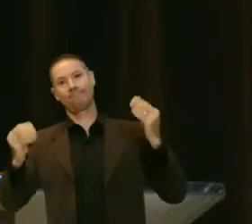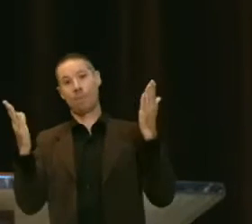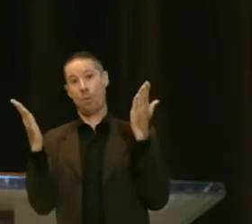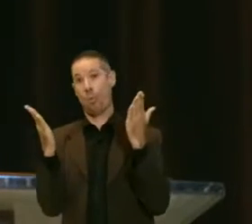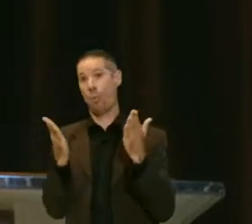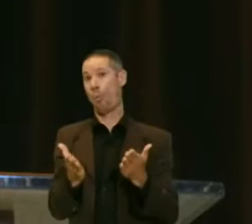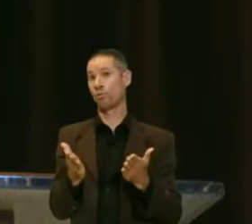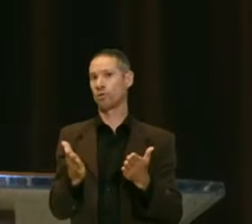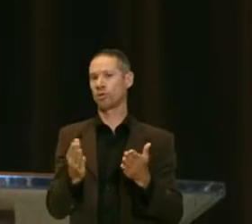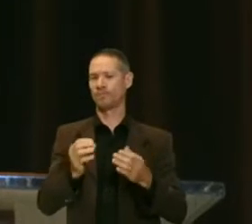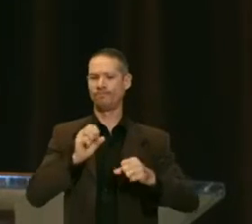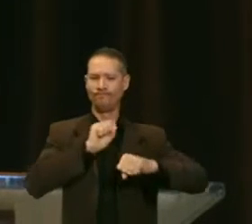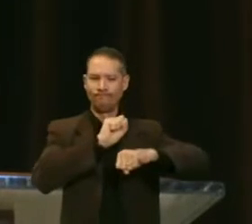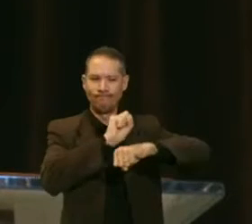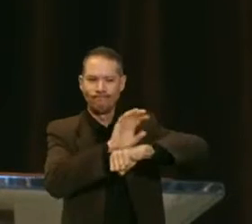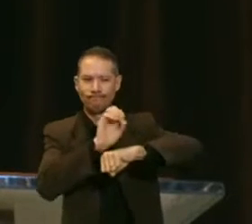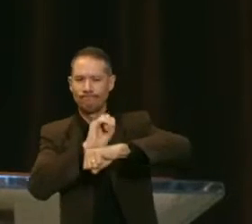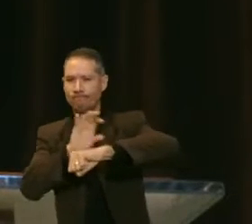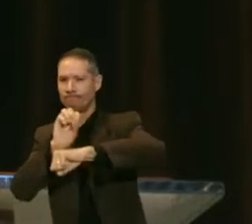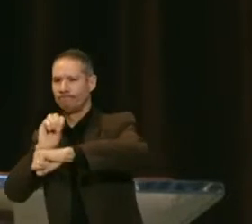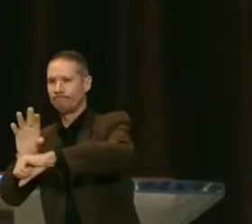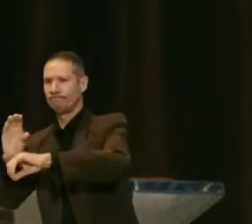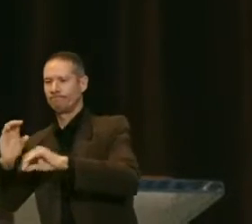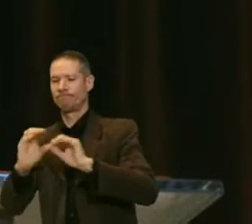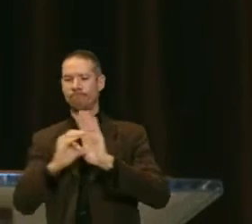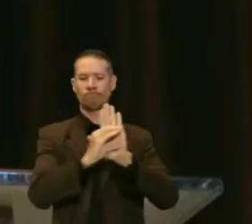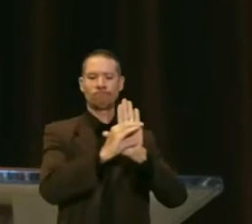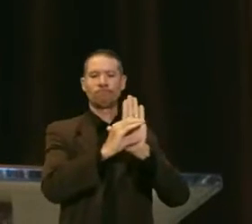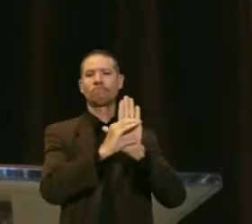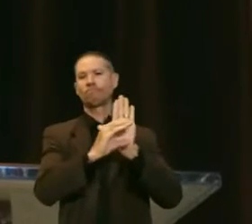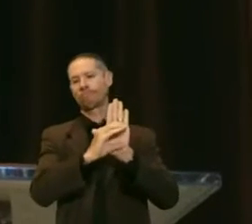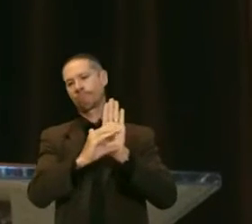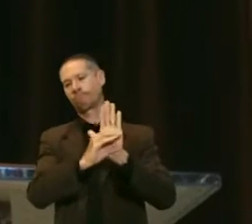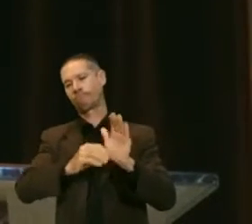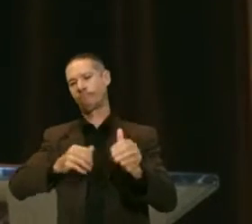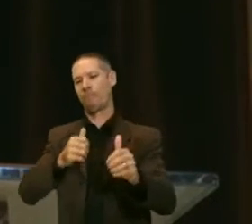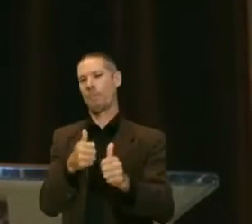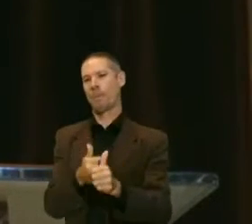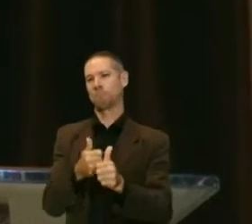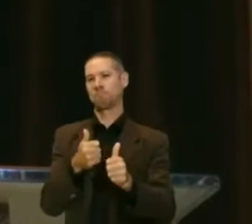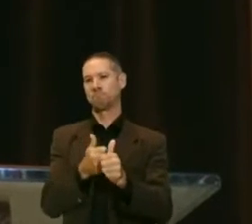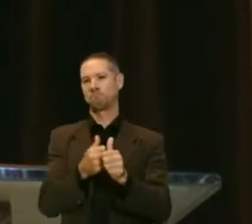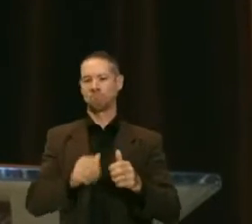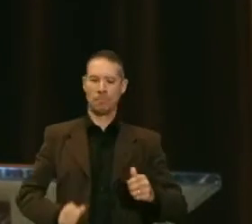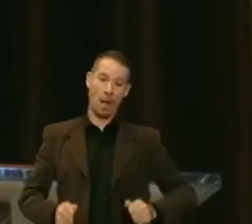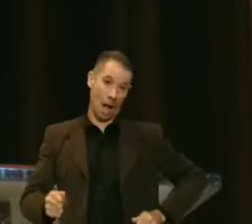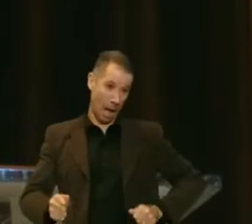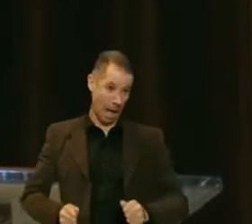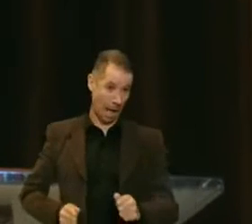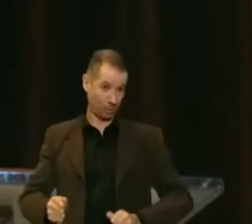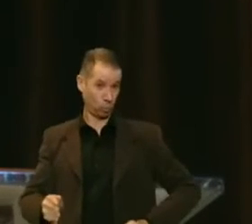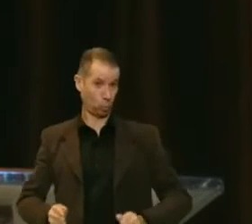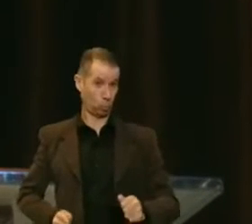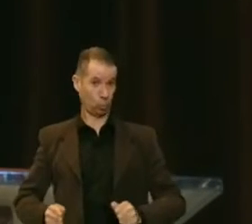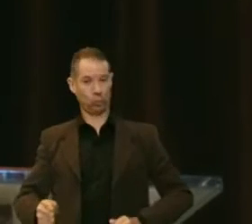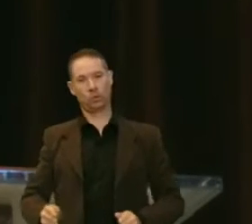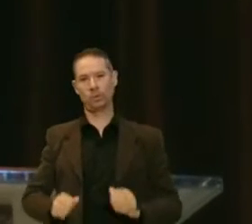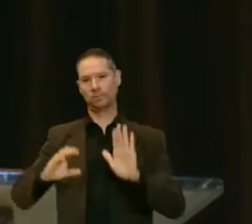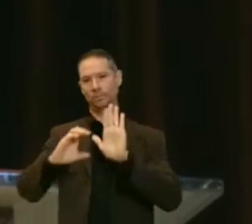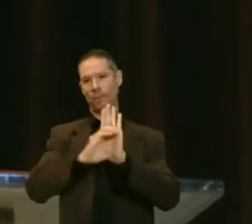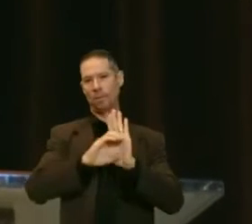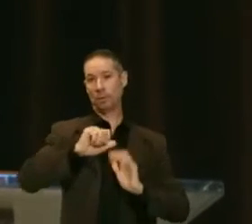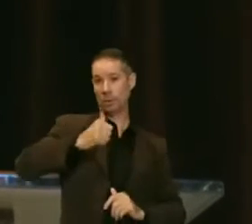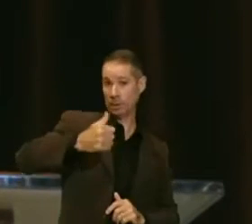queria compartilhar um texto da palavra de Deus com vocês, que se encontra em Atos,